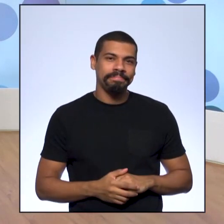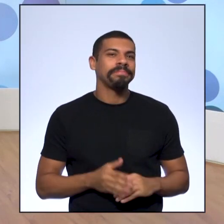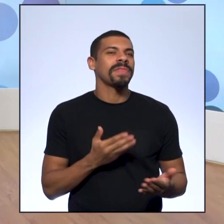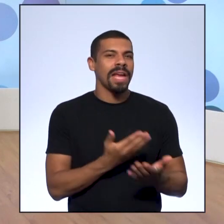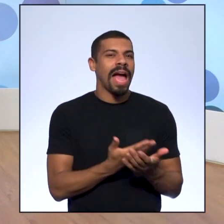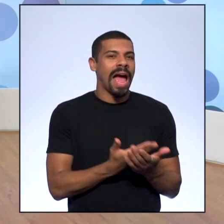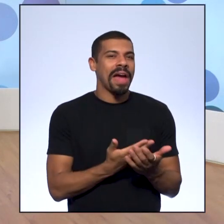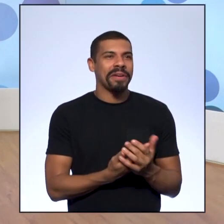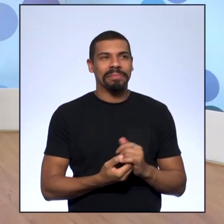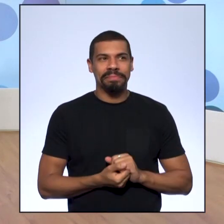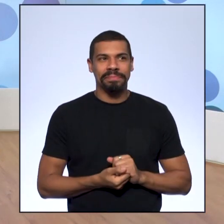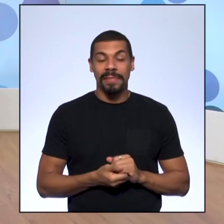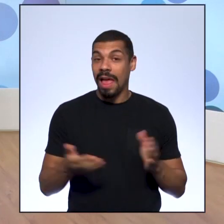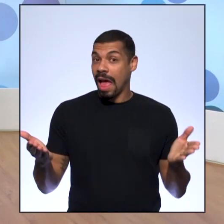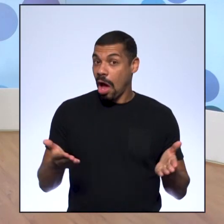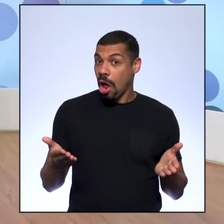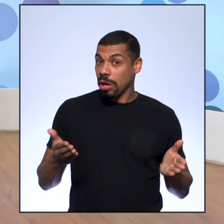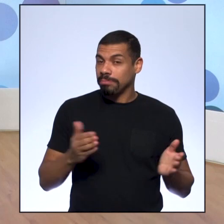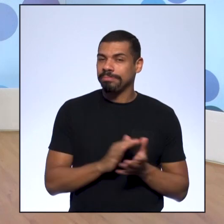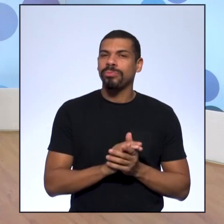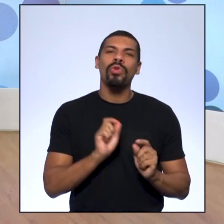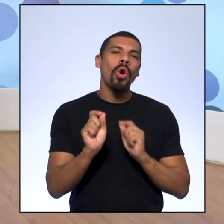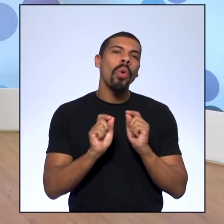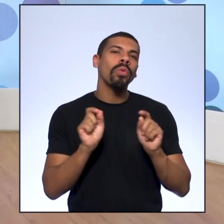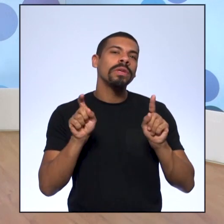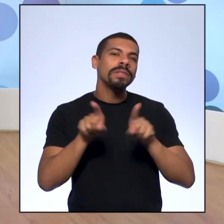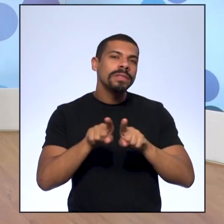da mitologia egípcia. Tá?